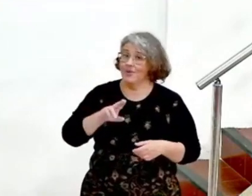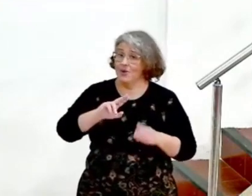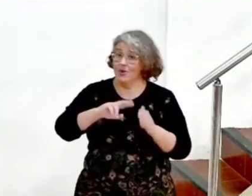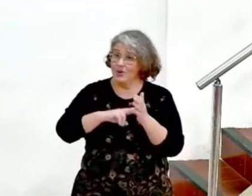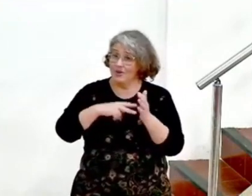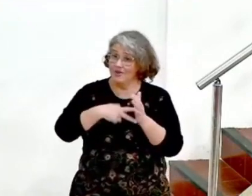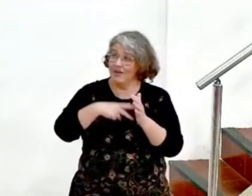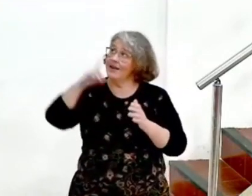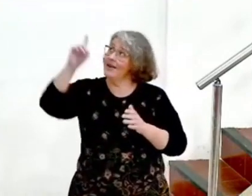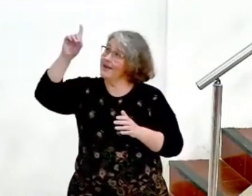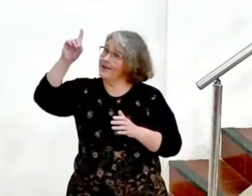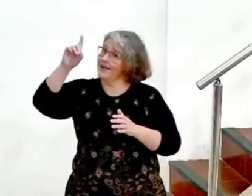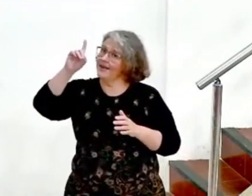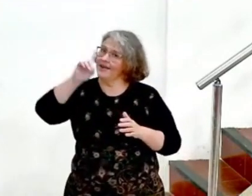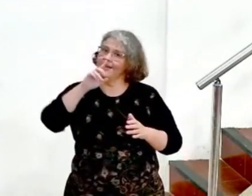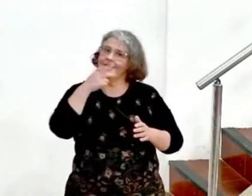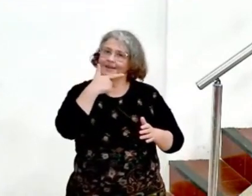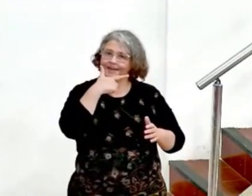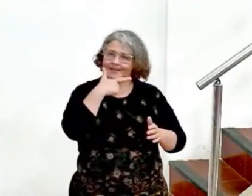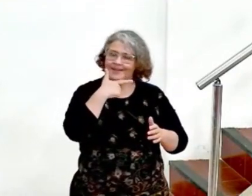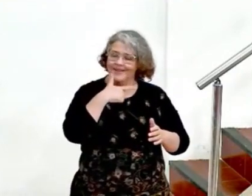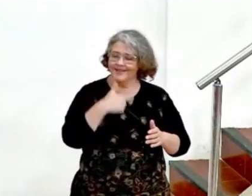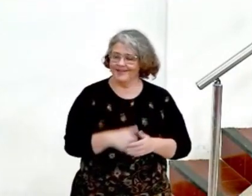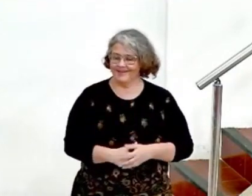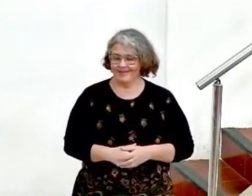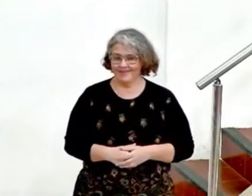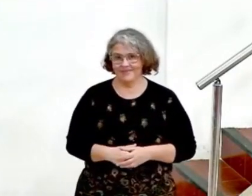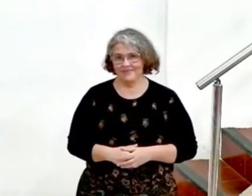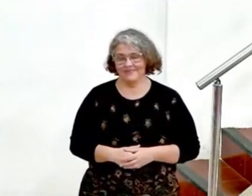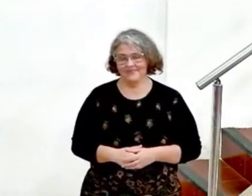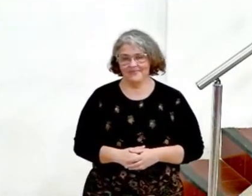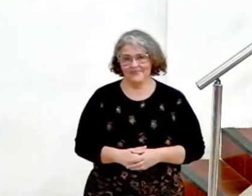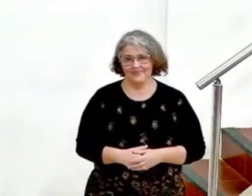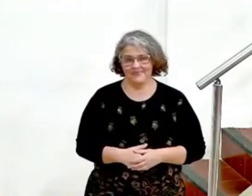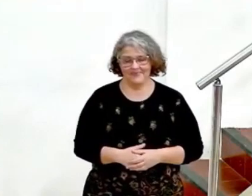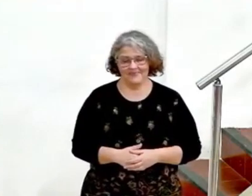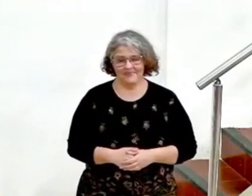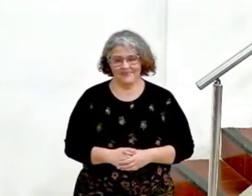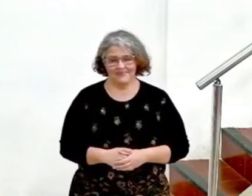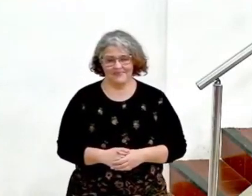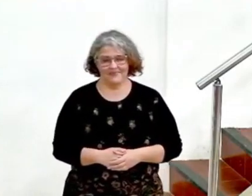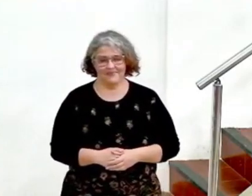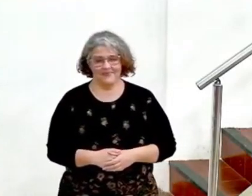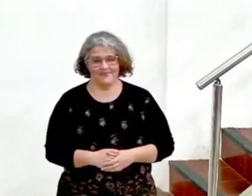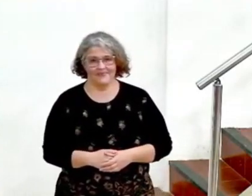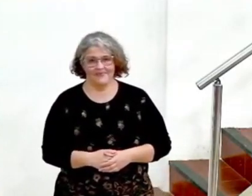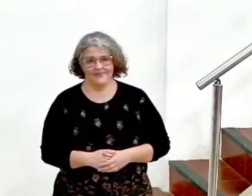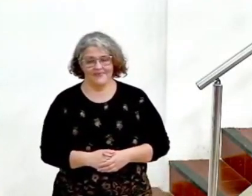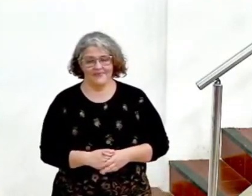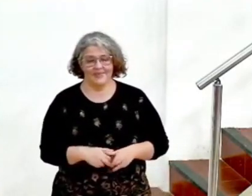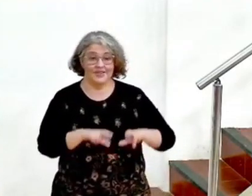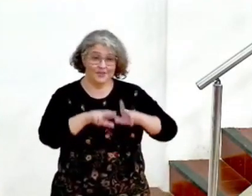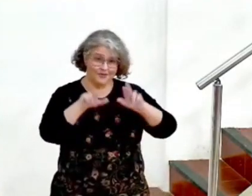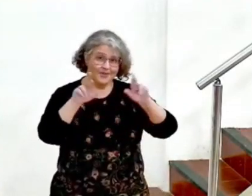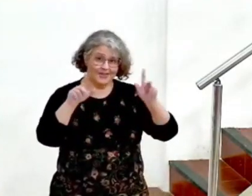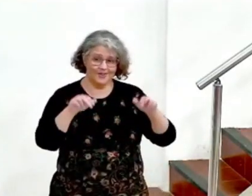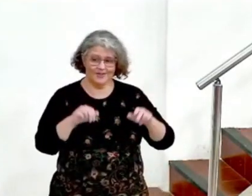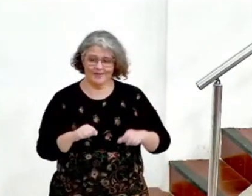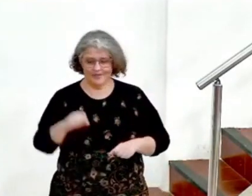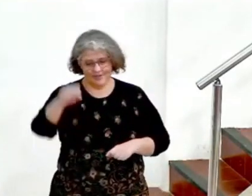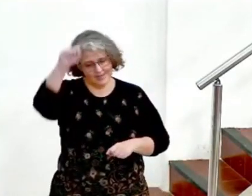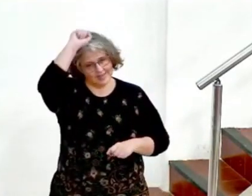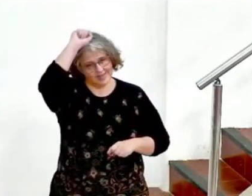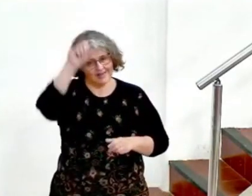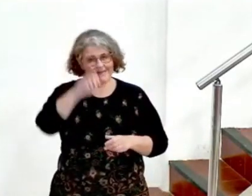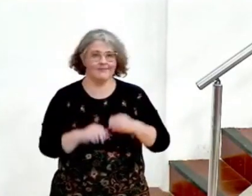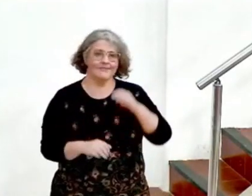E daqui a pouquinho nós vamos ver que Sara vai rir. Mas vai ser um riso diferente daquele do capítulo 18. Porque o riso